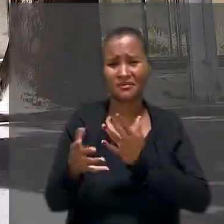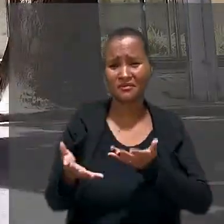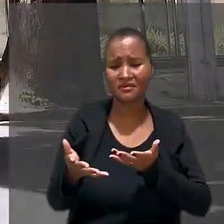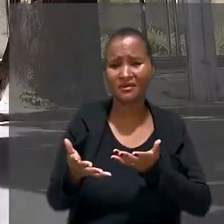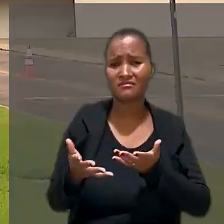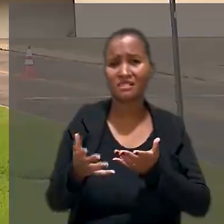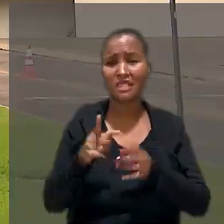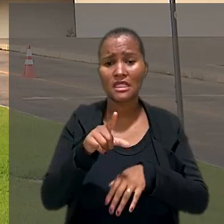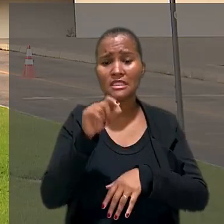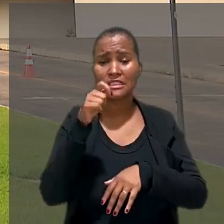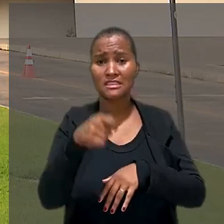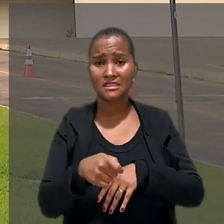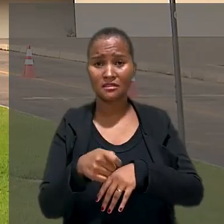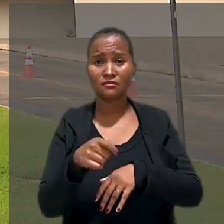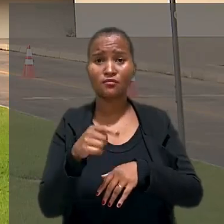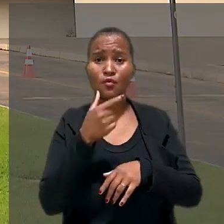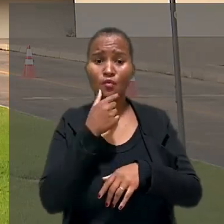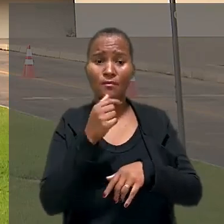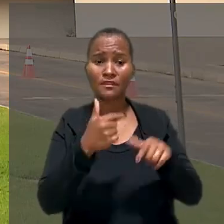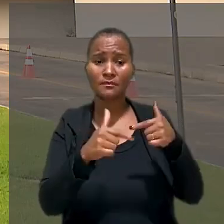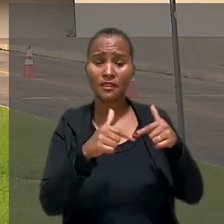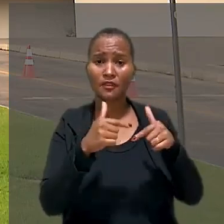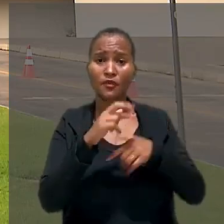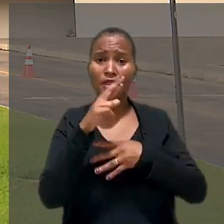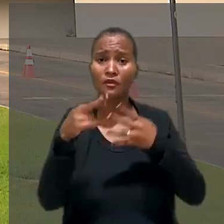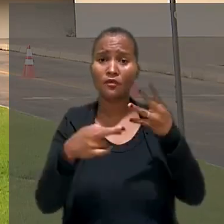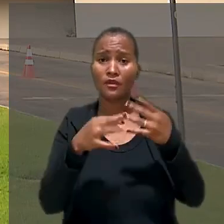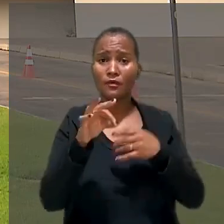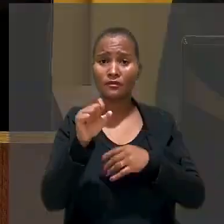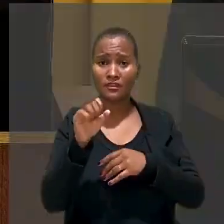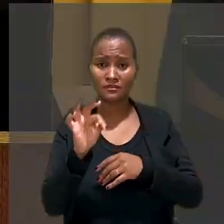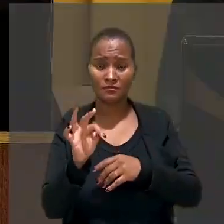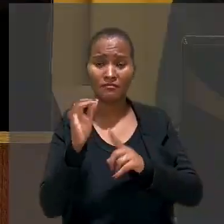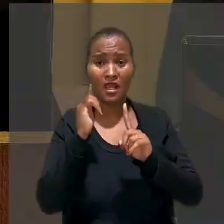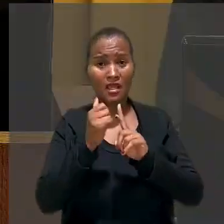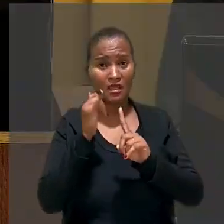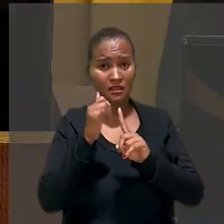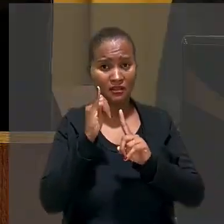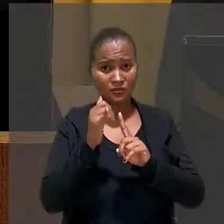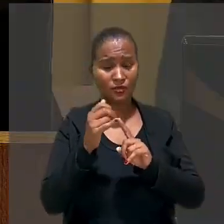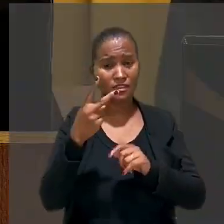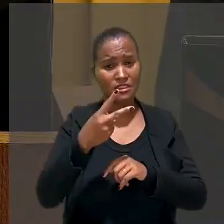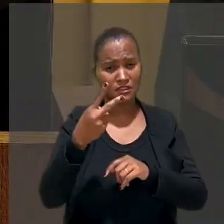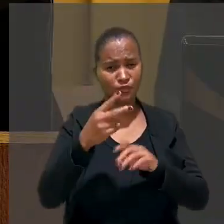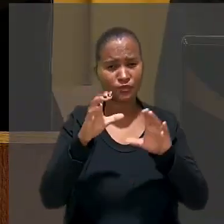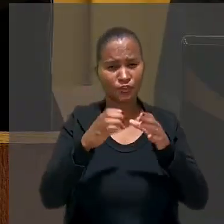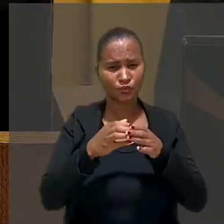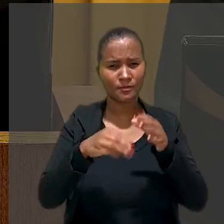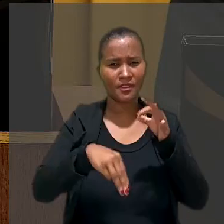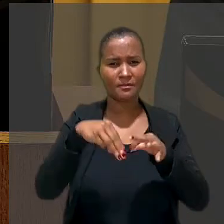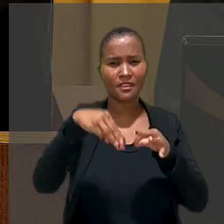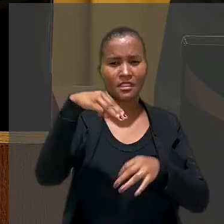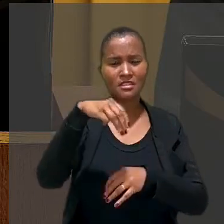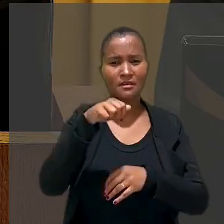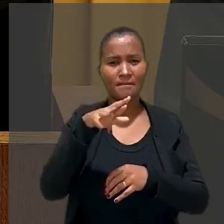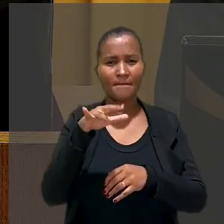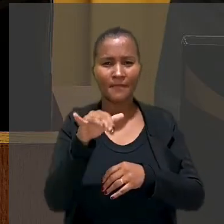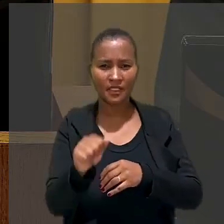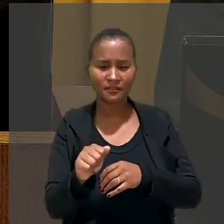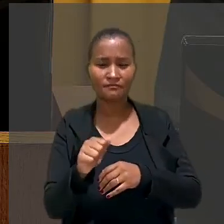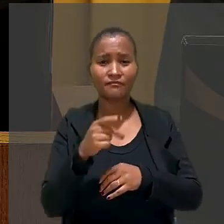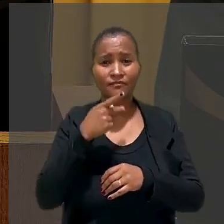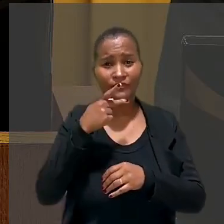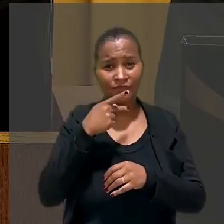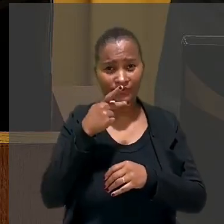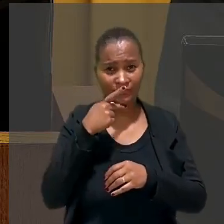mesma. Da decisão, o trabalhador recorreu ao Tribunal Superior do Trabalho. A relatora do caso na segunda turma, a ministra Maria Helena